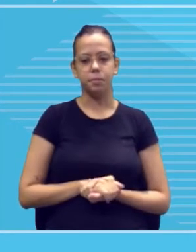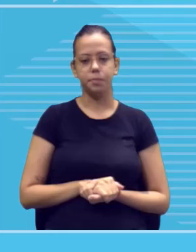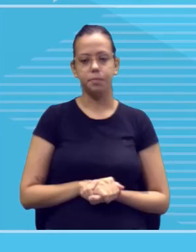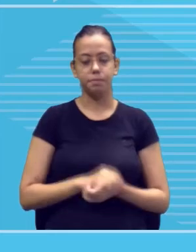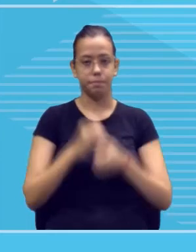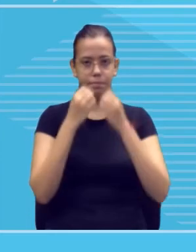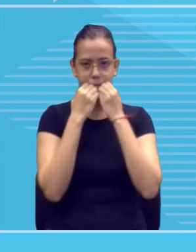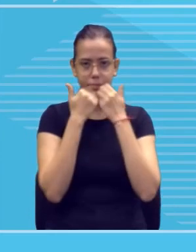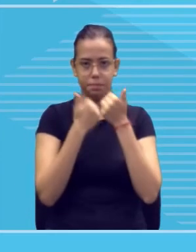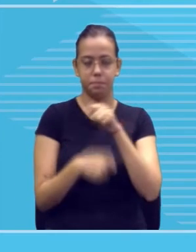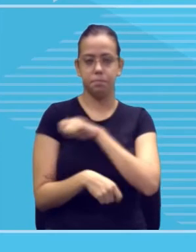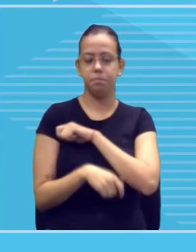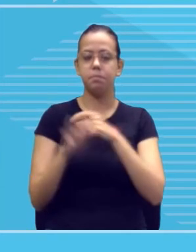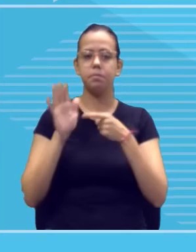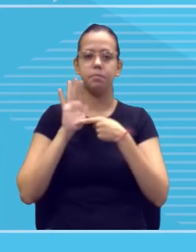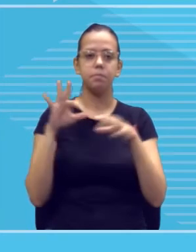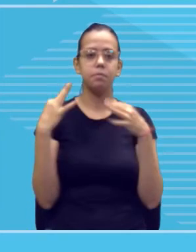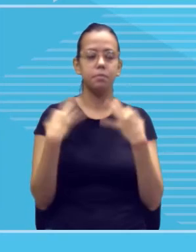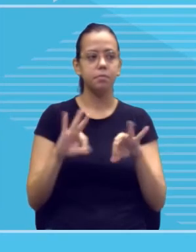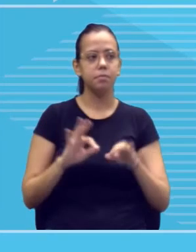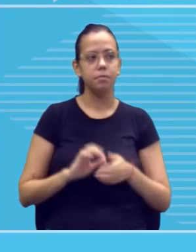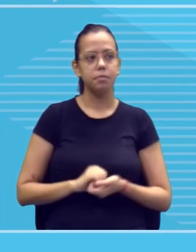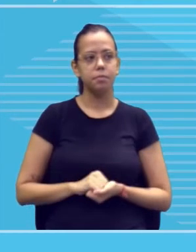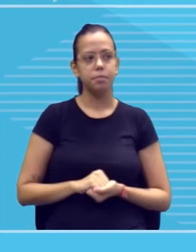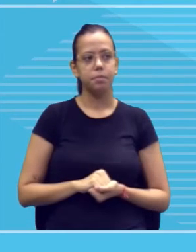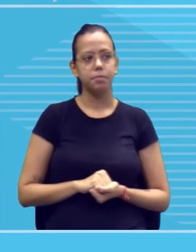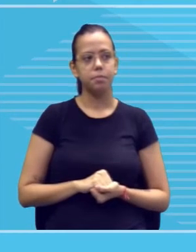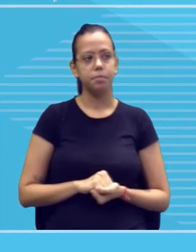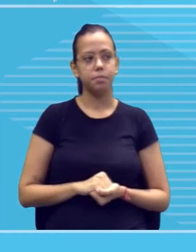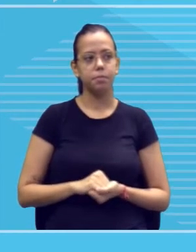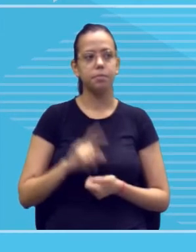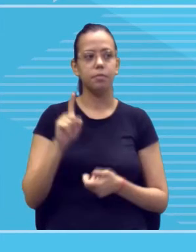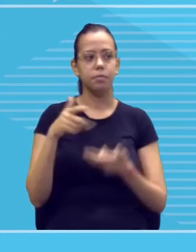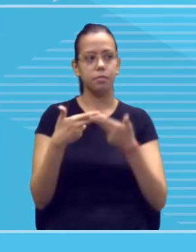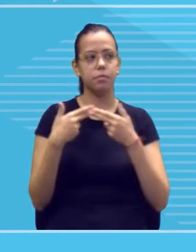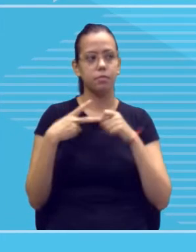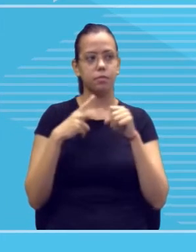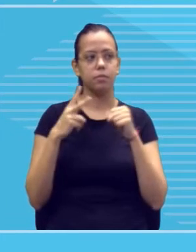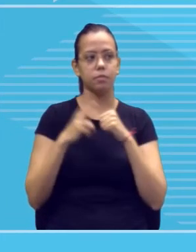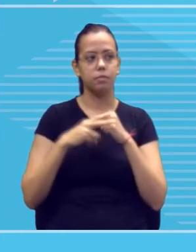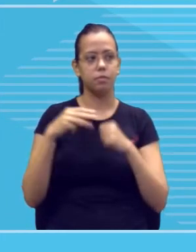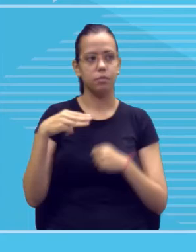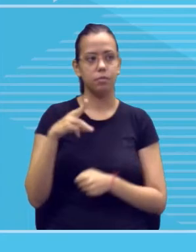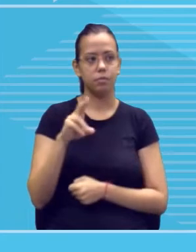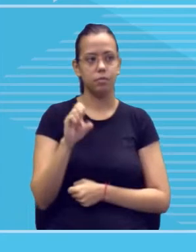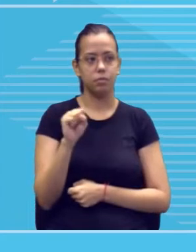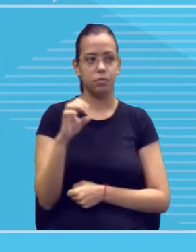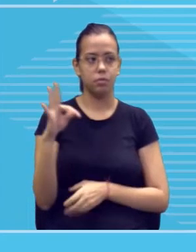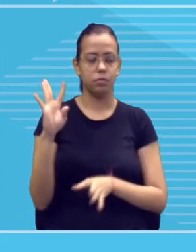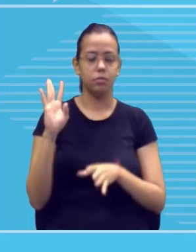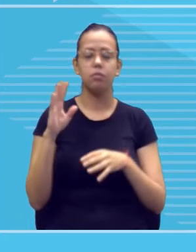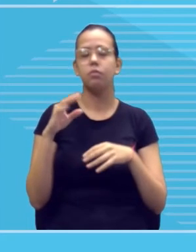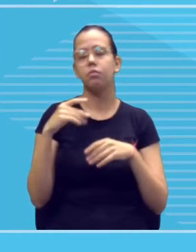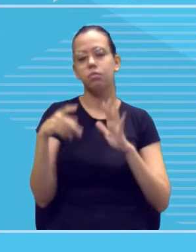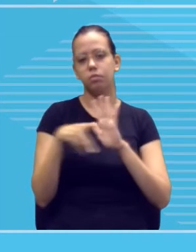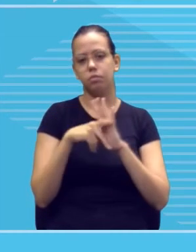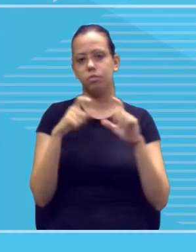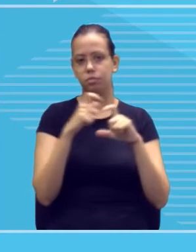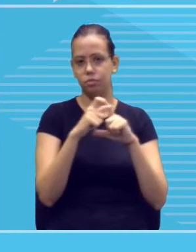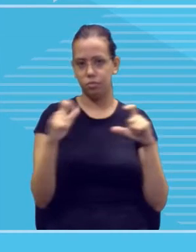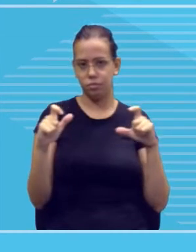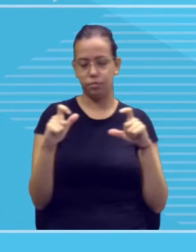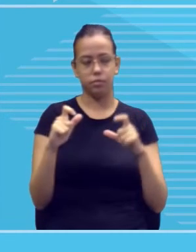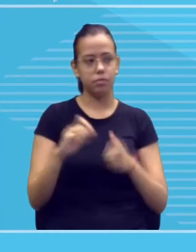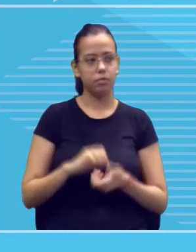tá bom gente ele aponta uma certeza esse aí é o uso do verbo mas nesse quadrinho nessa